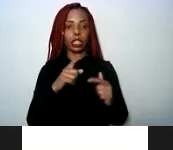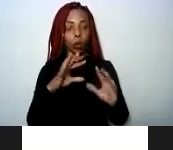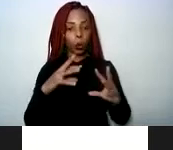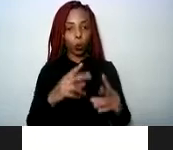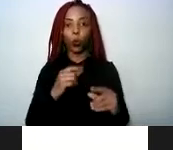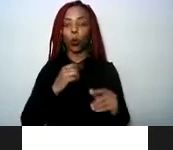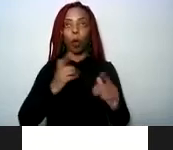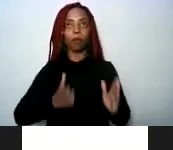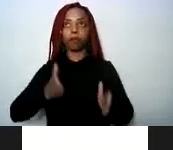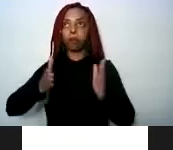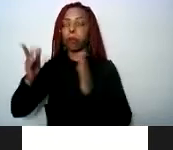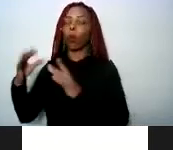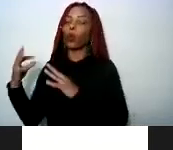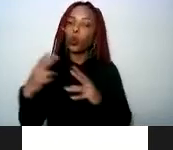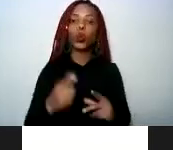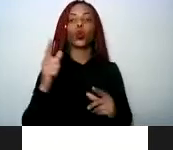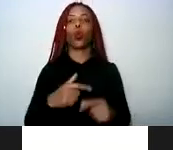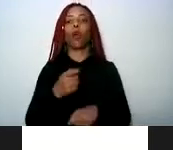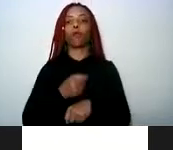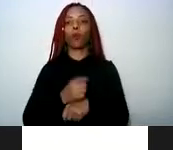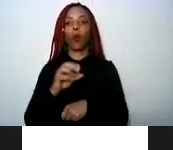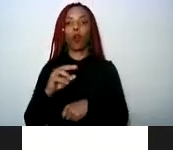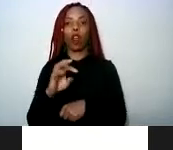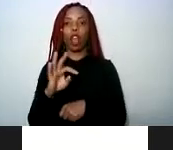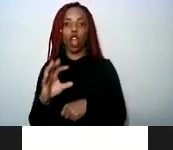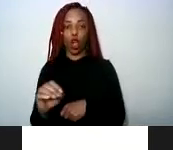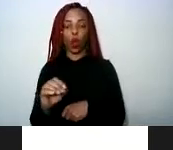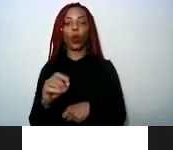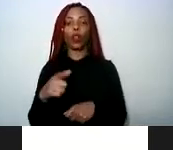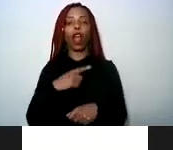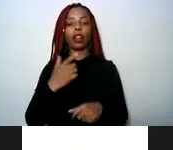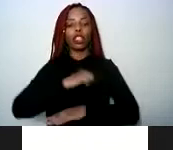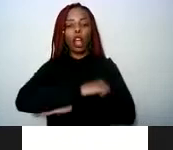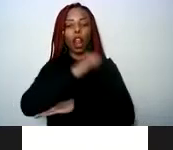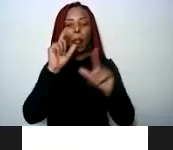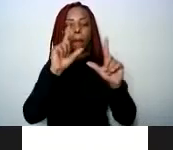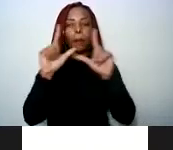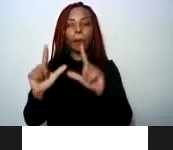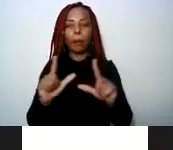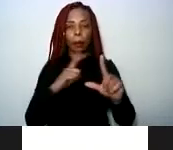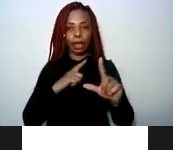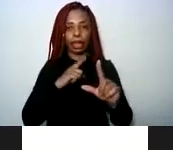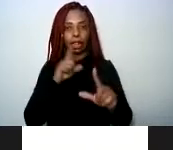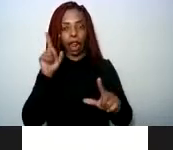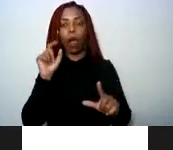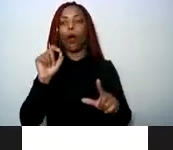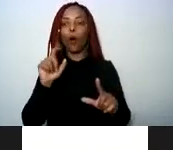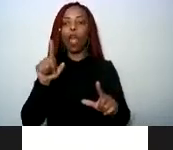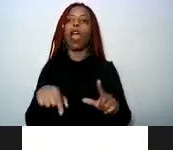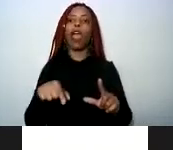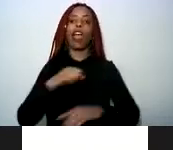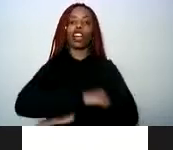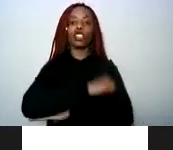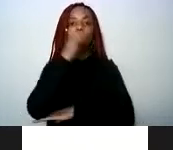e essas pequenas janelas esses pequenos quadrados que tem no mausoléu eles são janelas buraco que